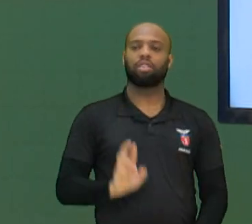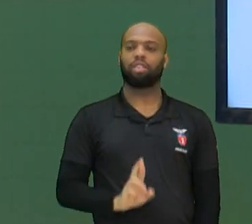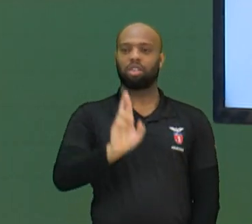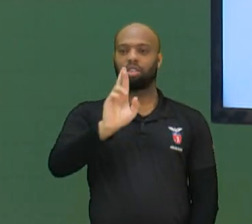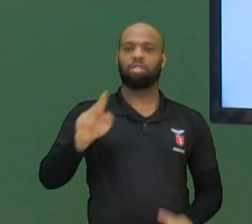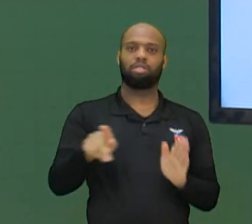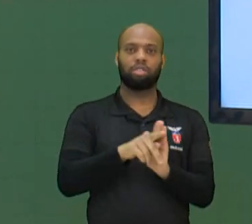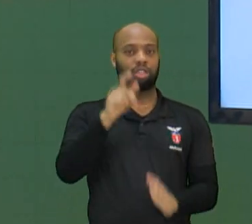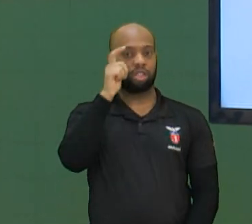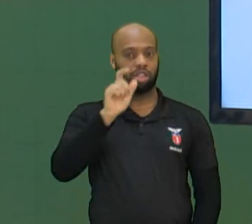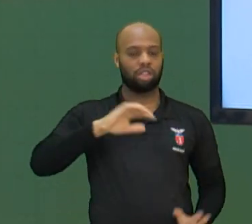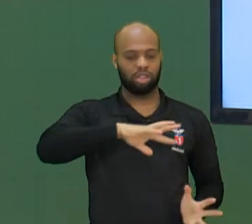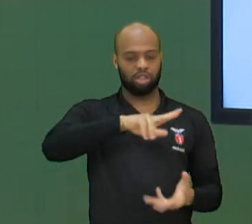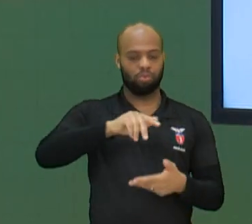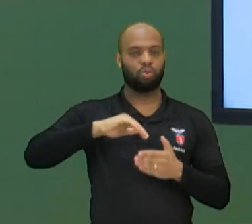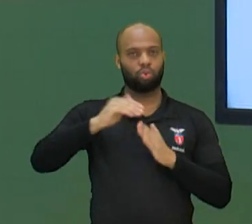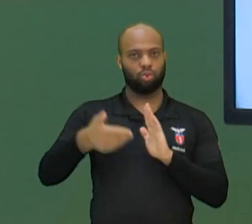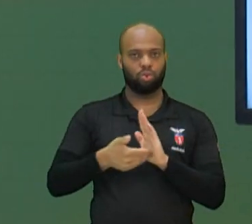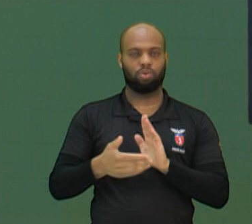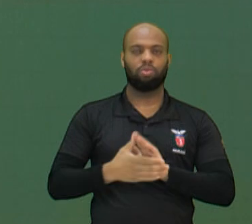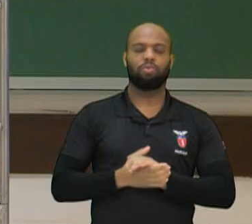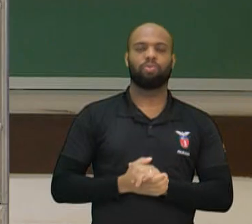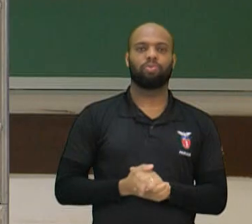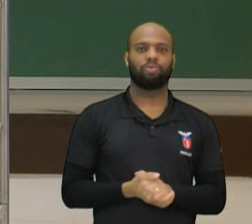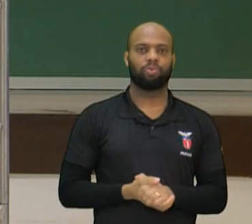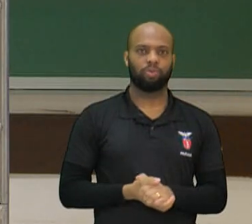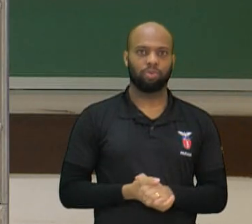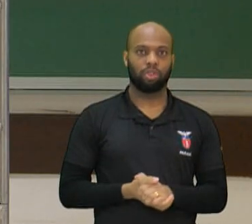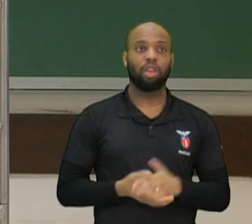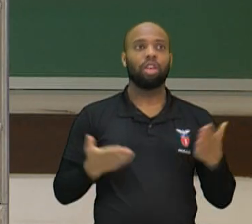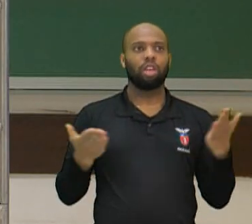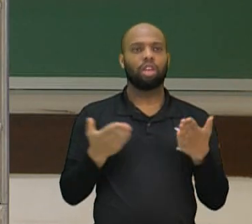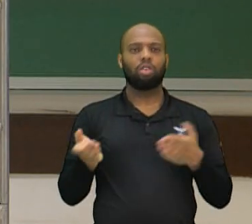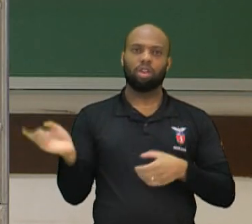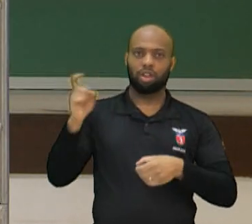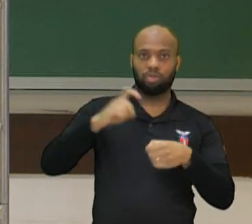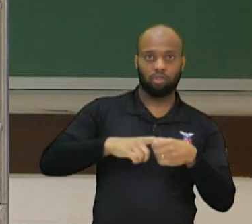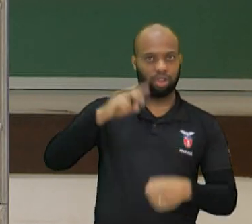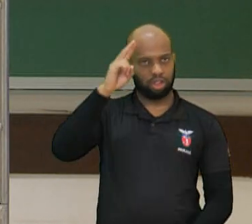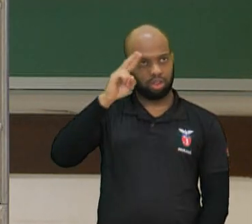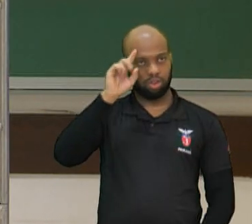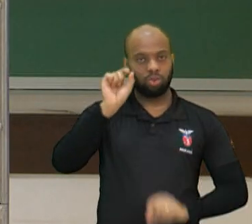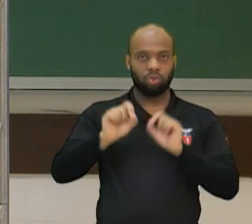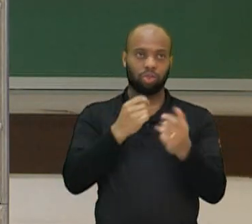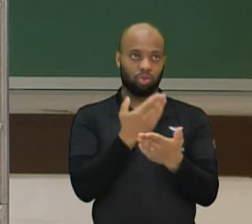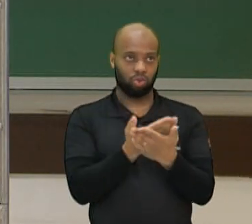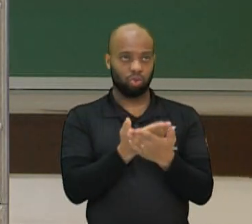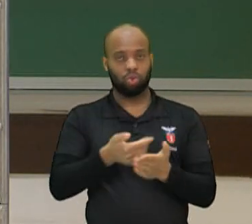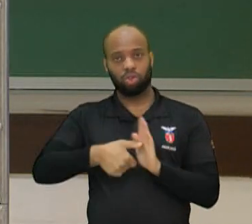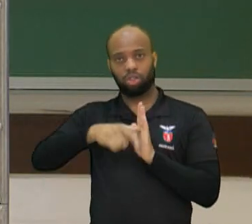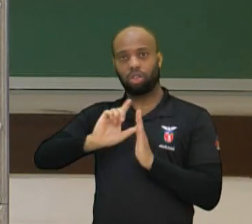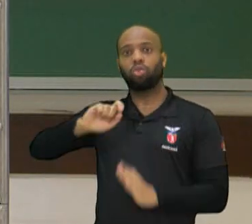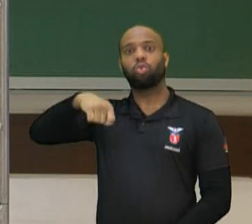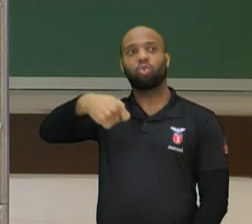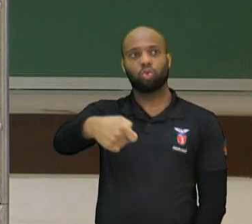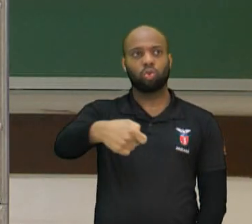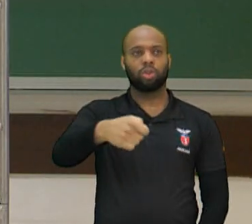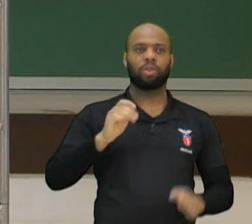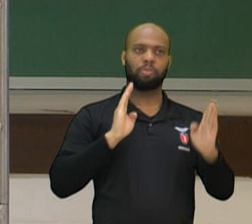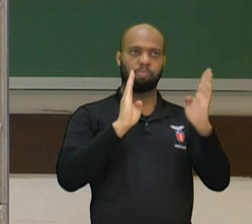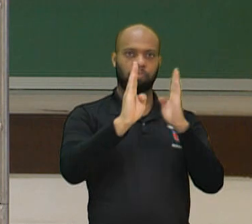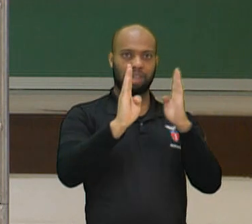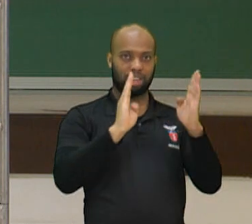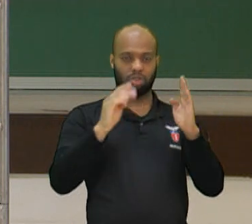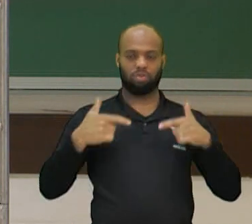representante dos interesses mundiais. Retomando o estudo que fizemos sobre o período